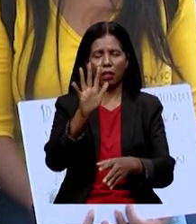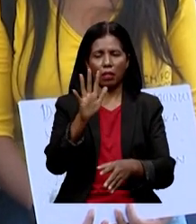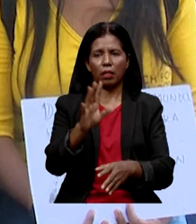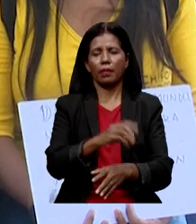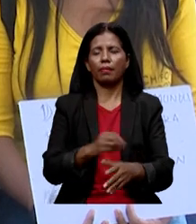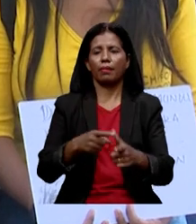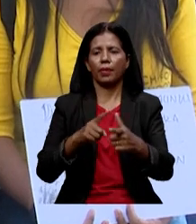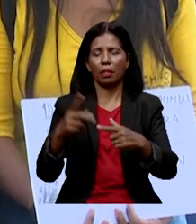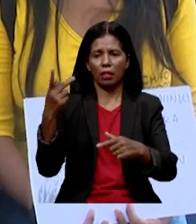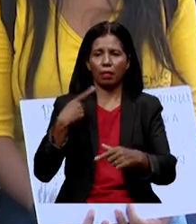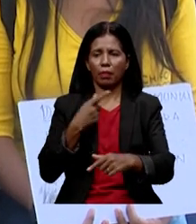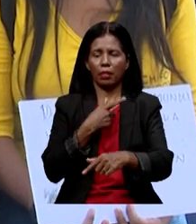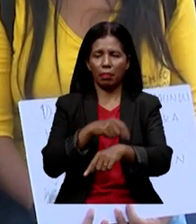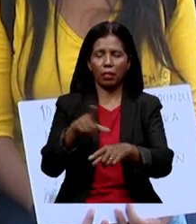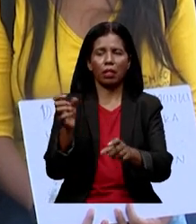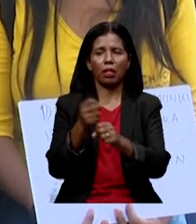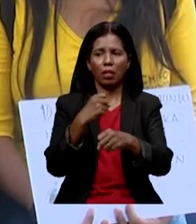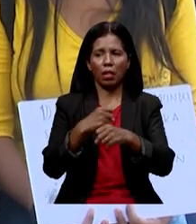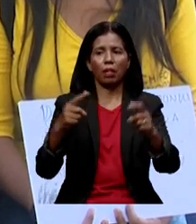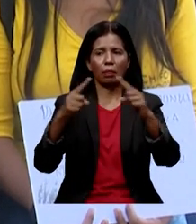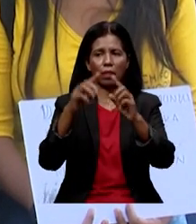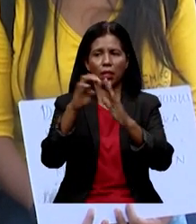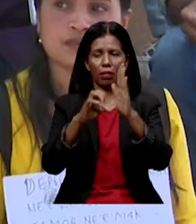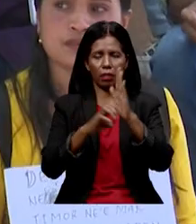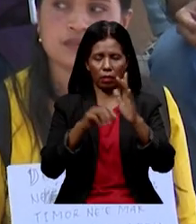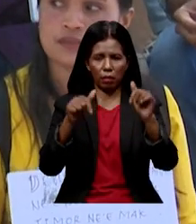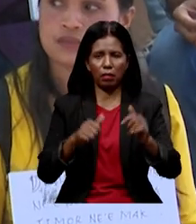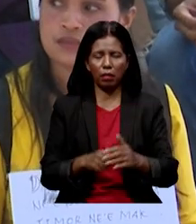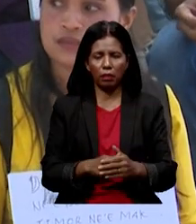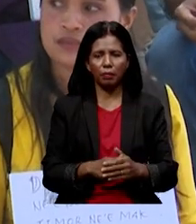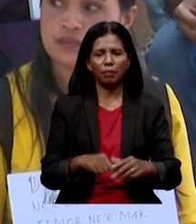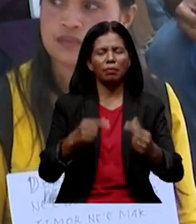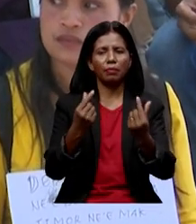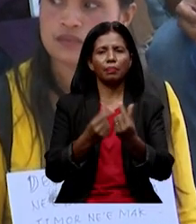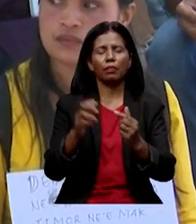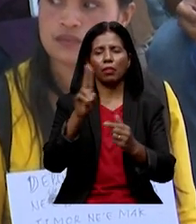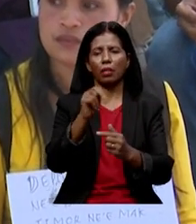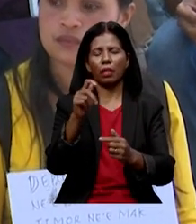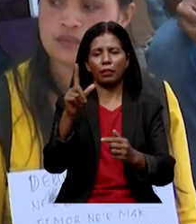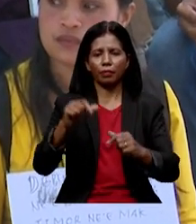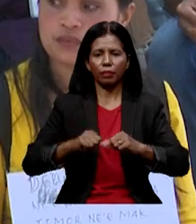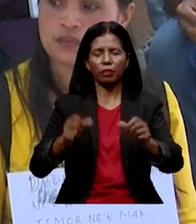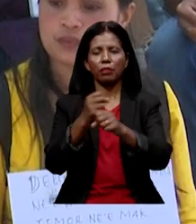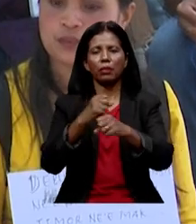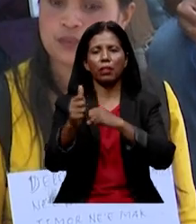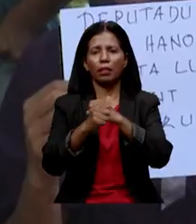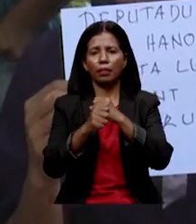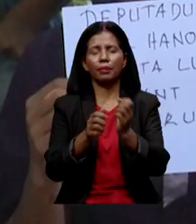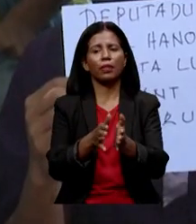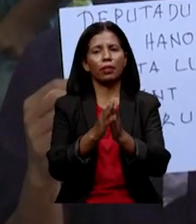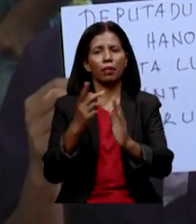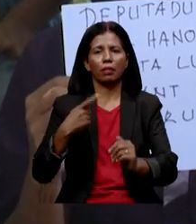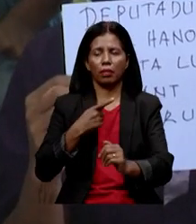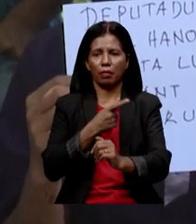nenulo resin lima e a Parlamento Nacional halo ba estar idane. Movimento Universitário Timor-Leste se continua halo ação onde exige